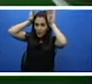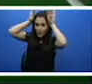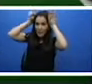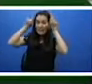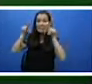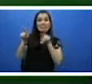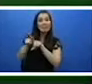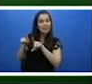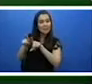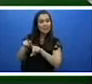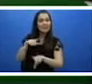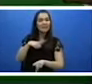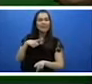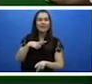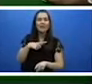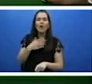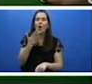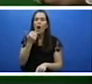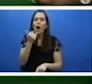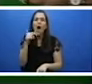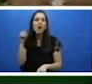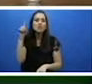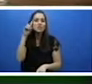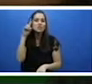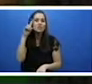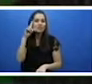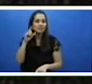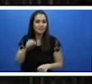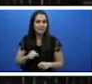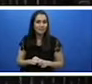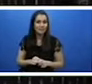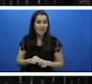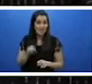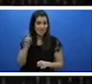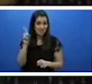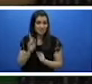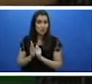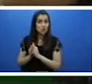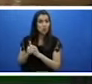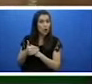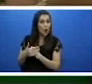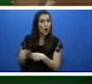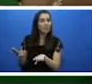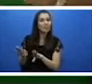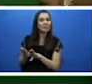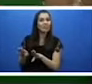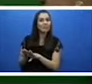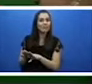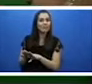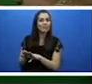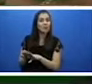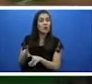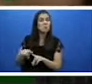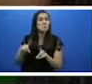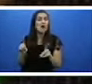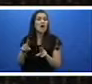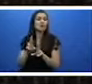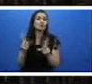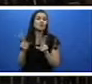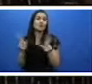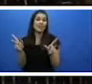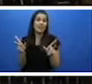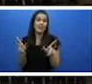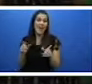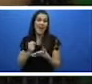possui hábitos diurnos e a camuflagem. Nesse caso, tem objetivo diferente. É